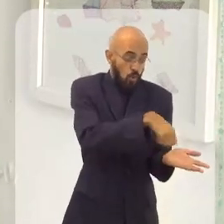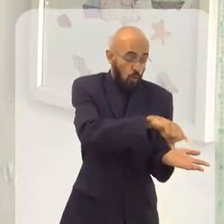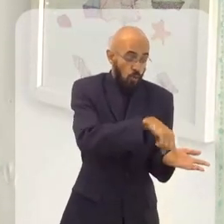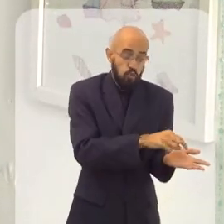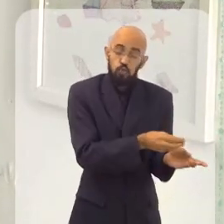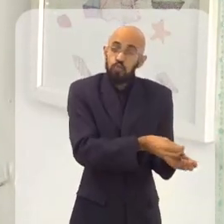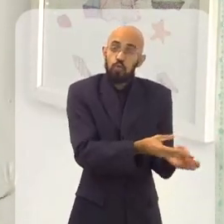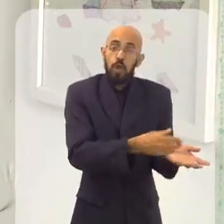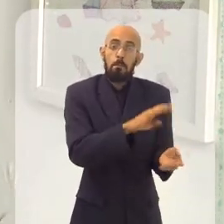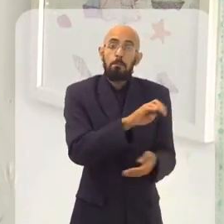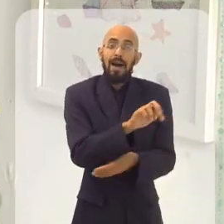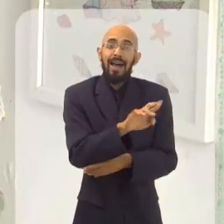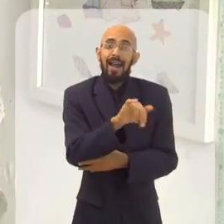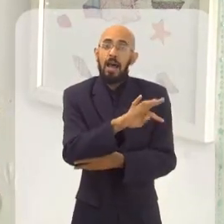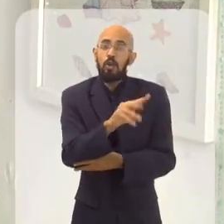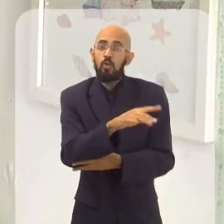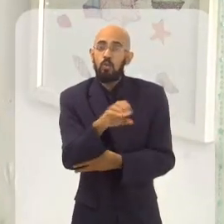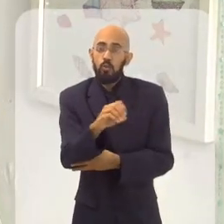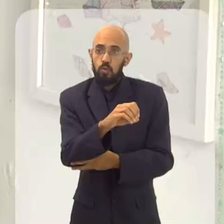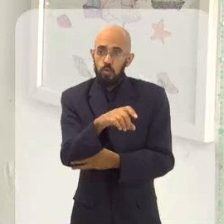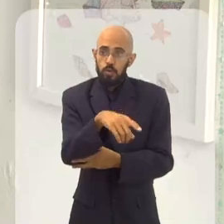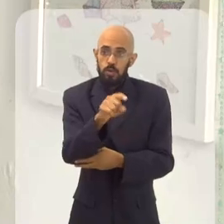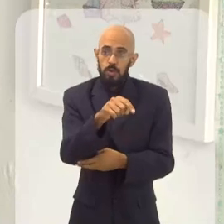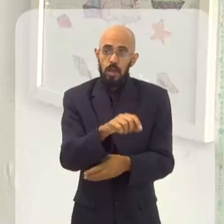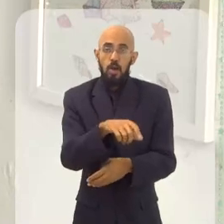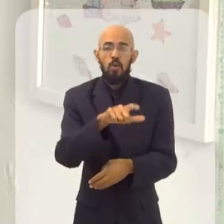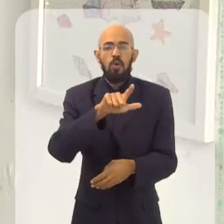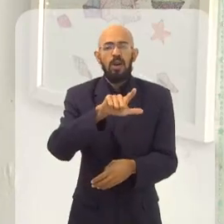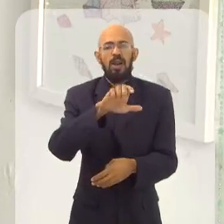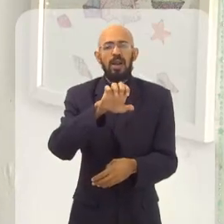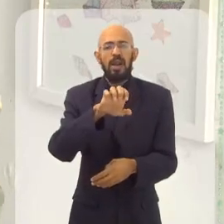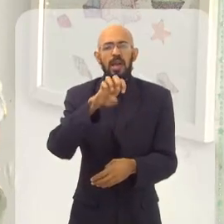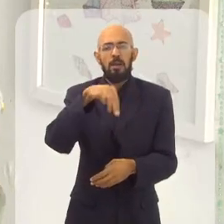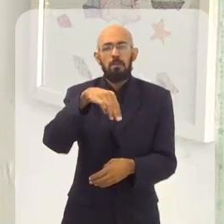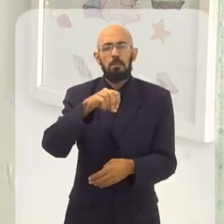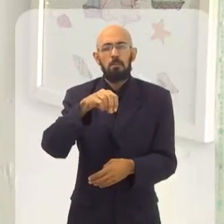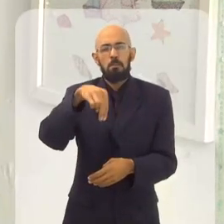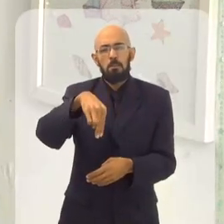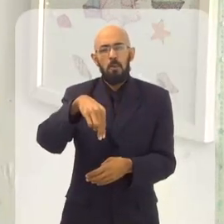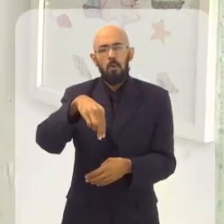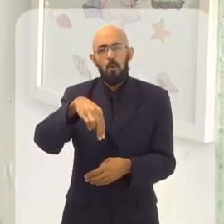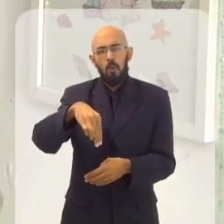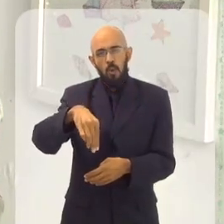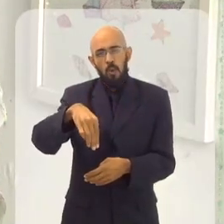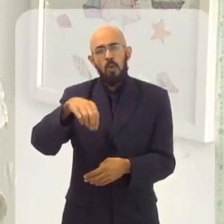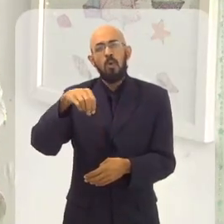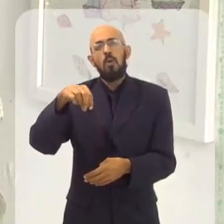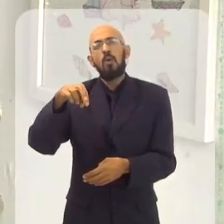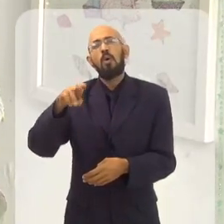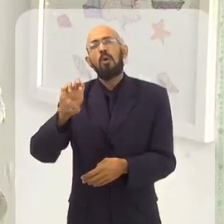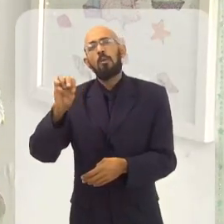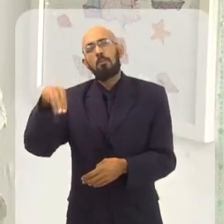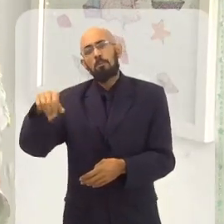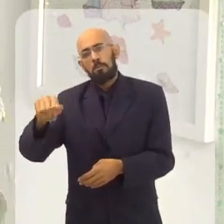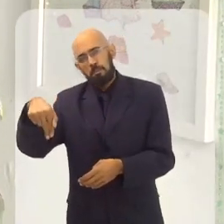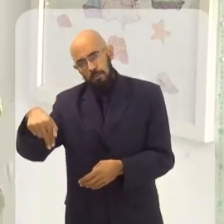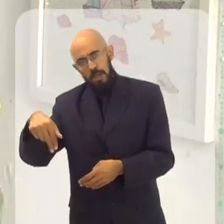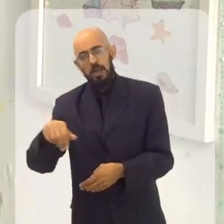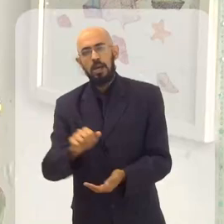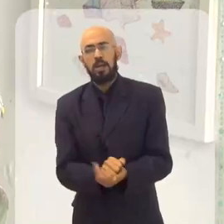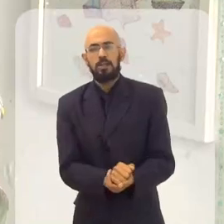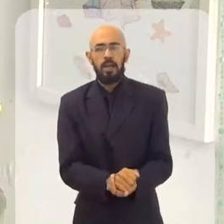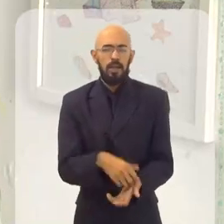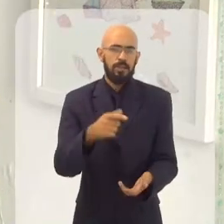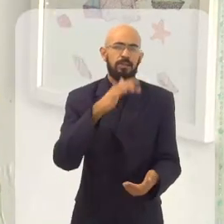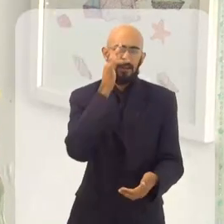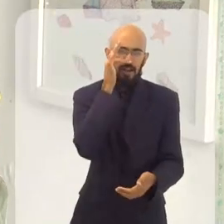conjunto de cartas. Né? E o mais famoso é o baralho Lenormand, que todo mundo trabalha com o baralho Lenormand, que Madame